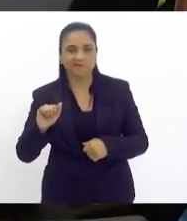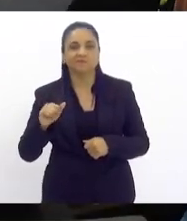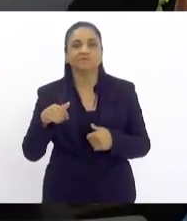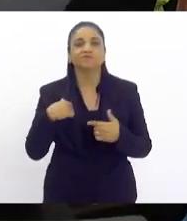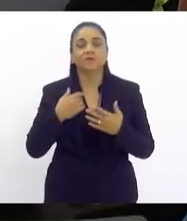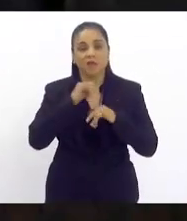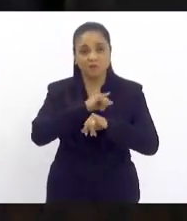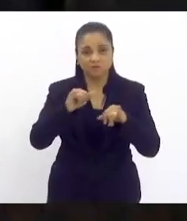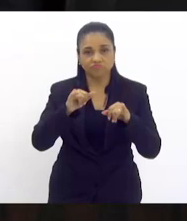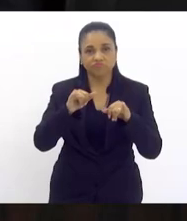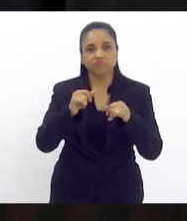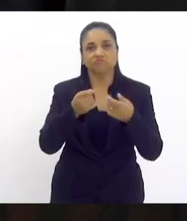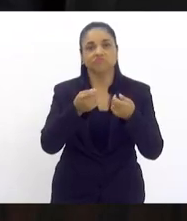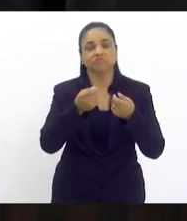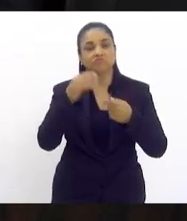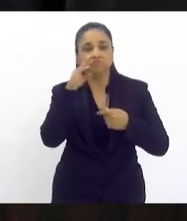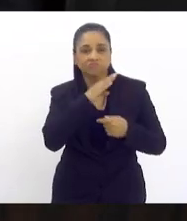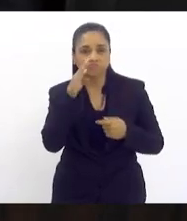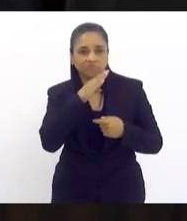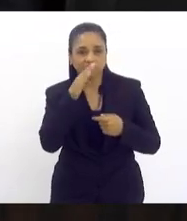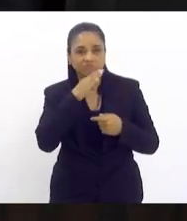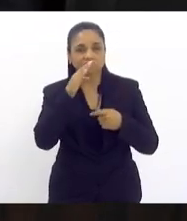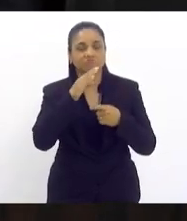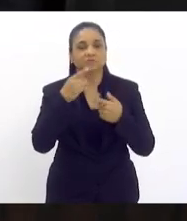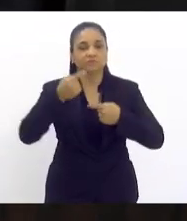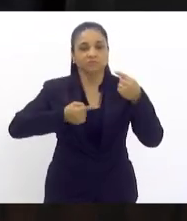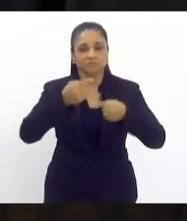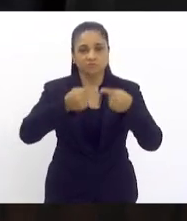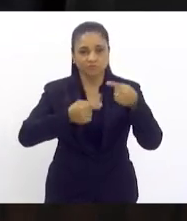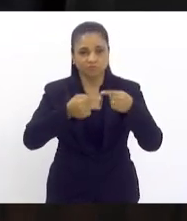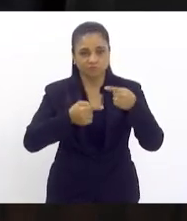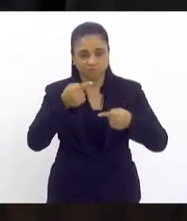Anuncio. Em regime de prioridade, em discussão prévia,